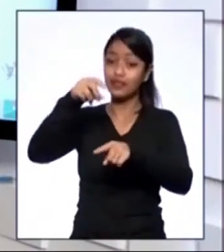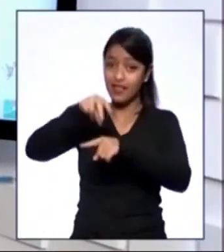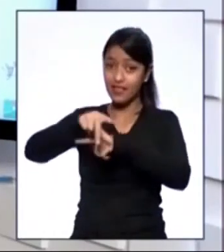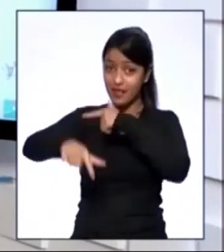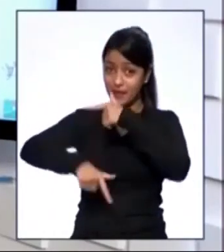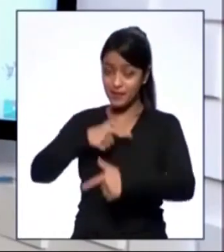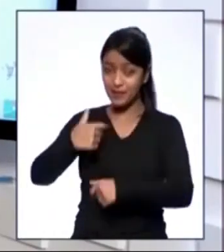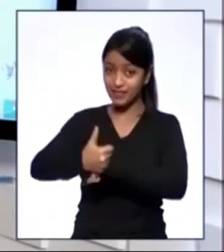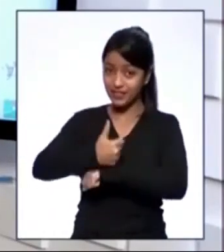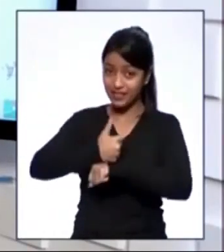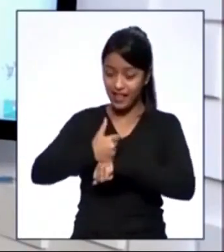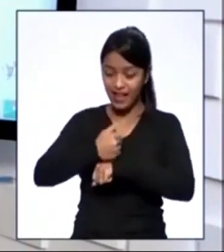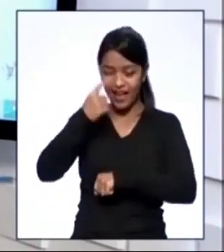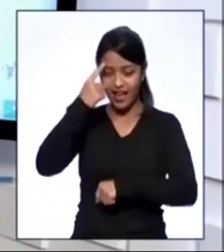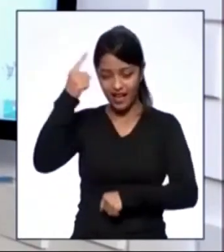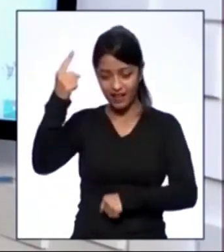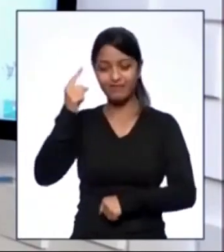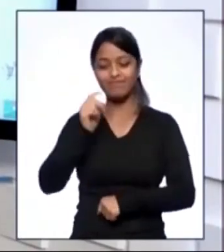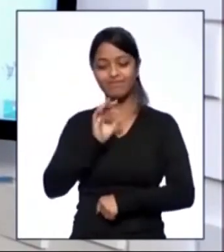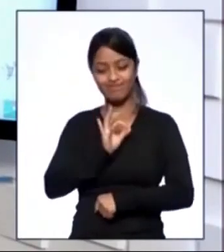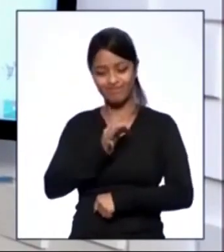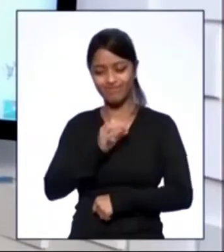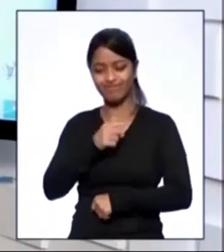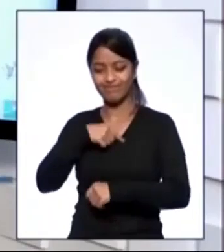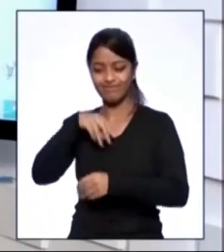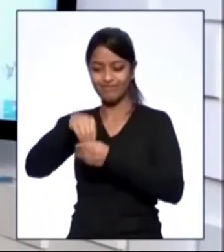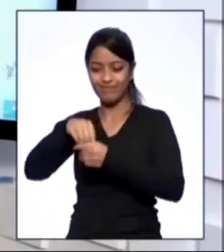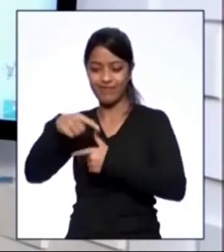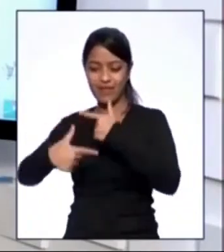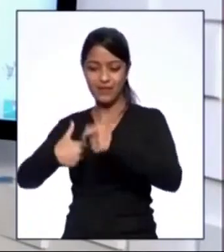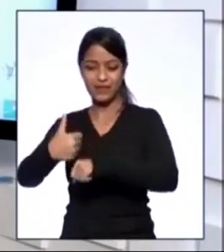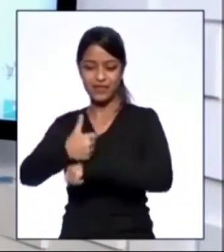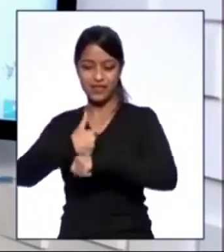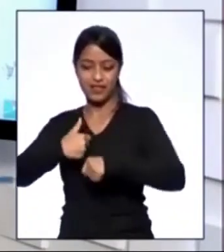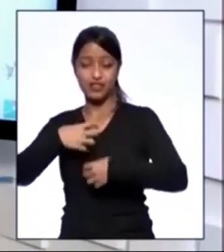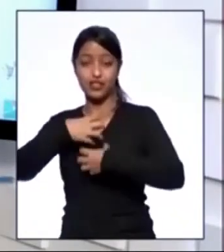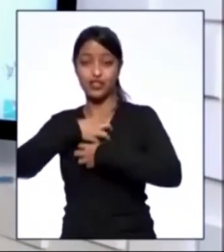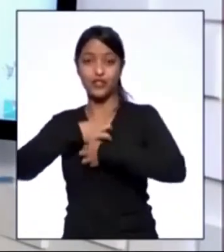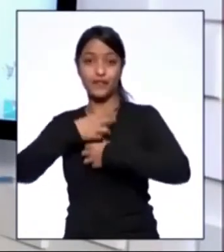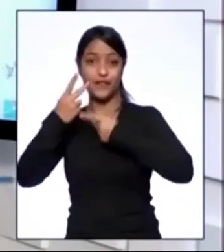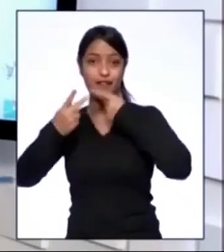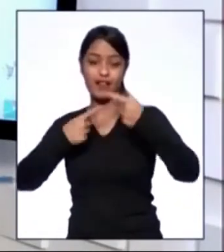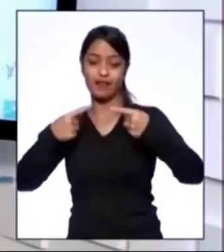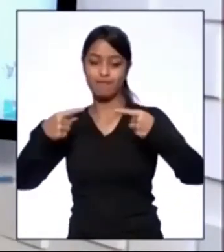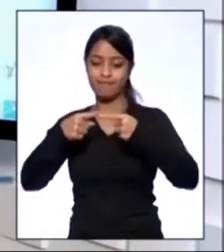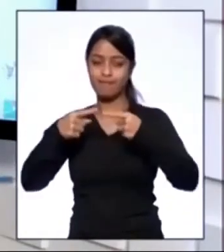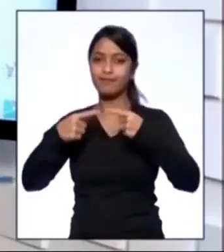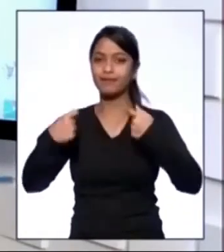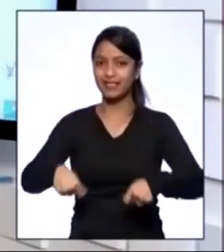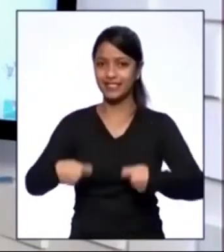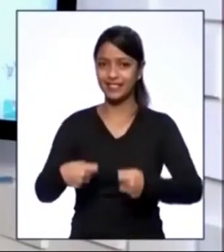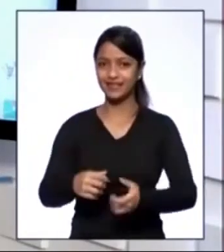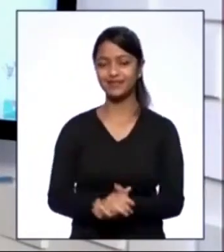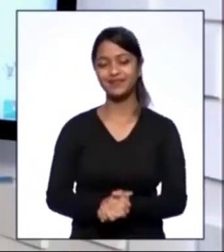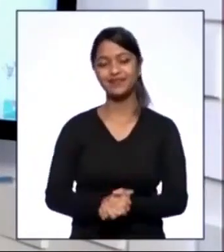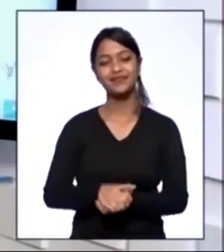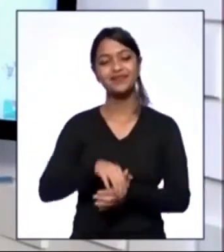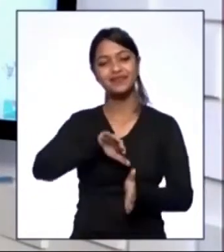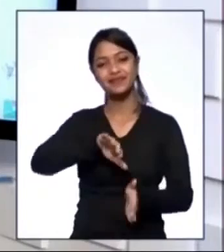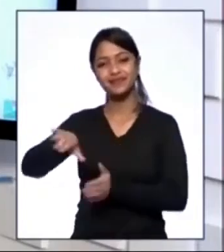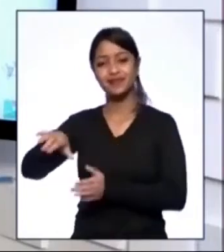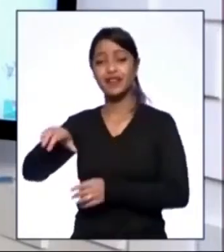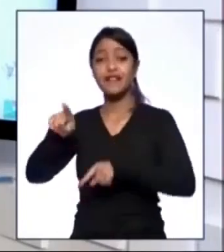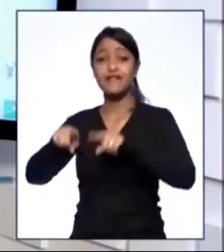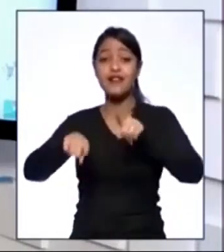assim, é verdade, né? Existe uma condição social para tudo isso, tá bom? Bom, vamos continuar. A variante situacional,